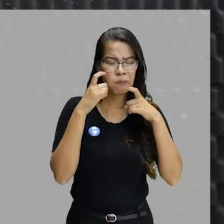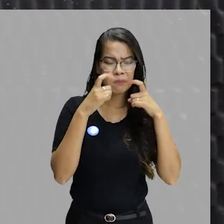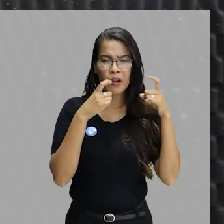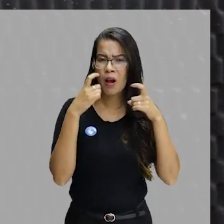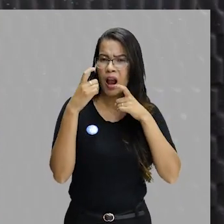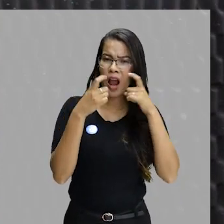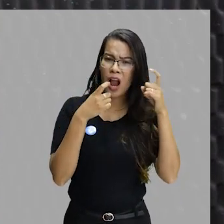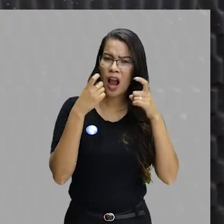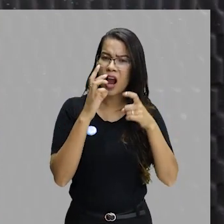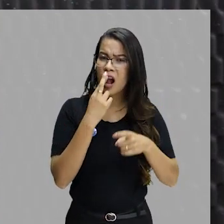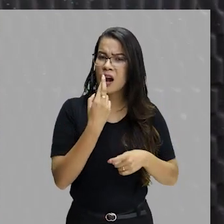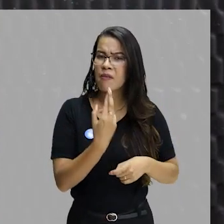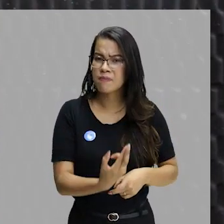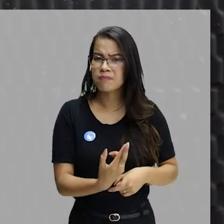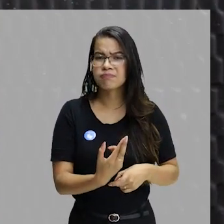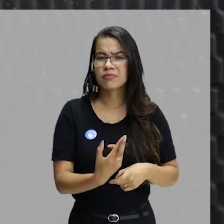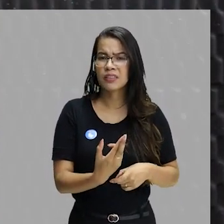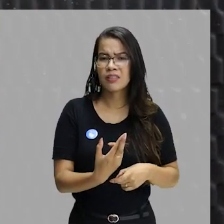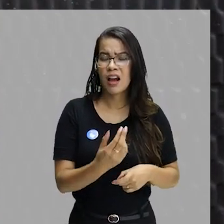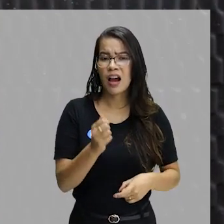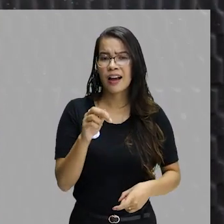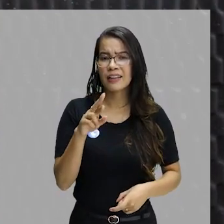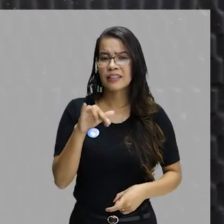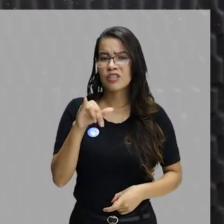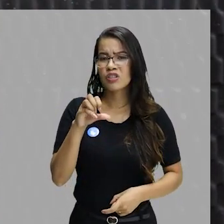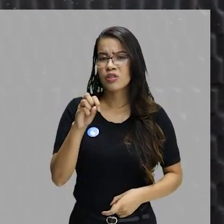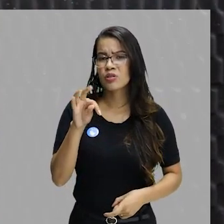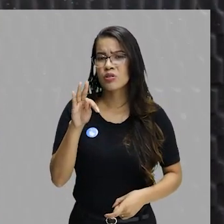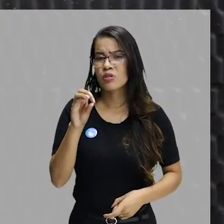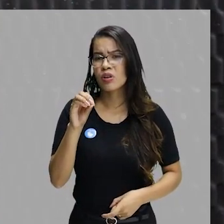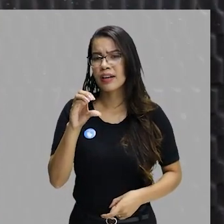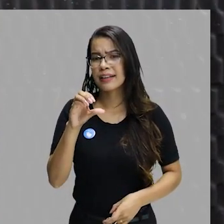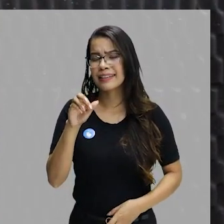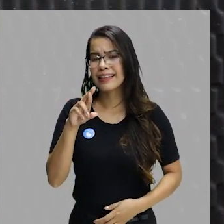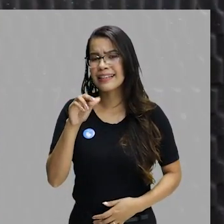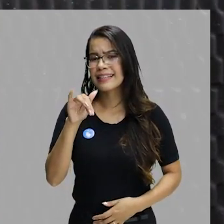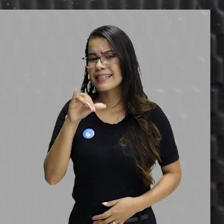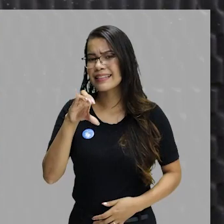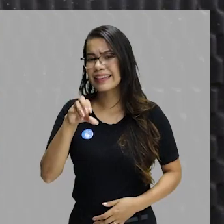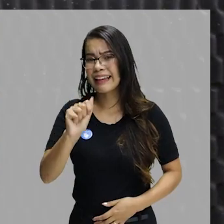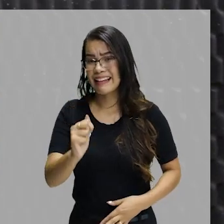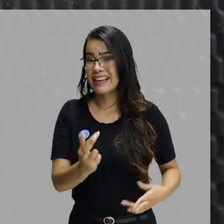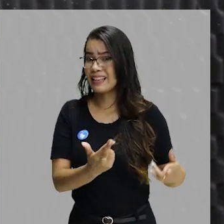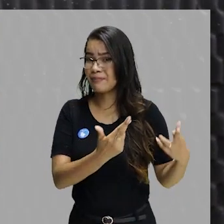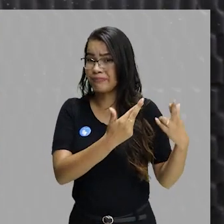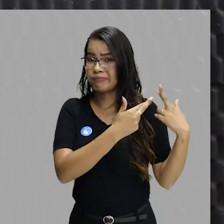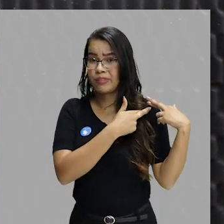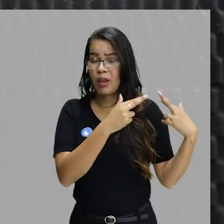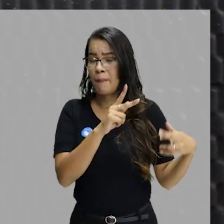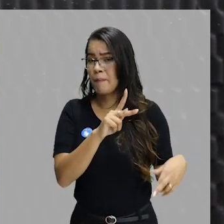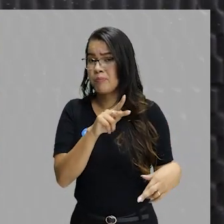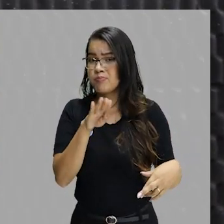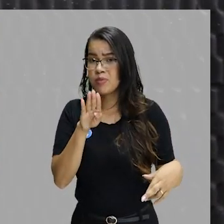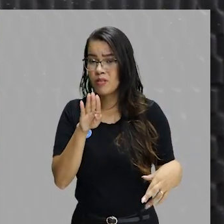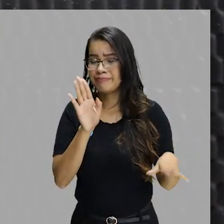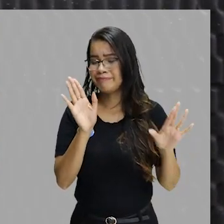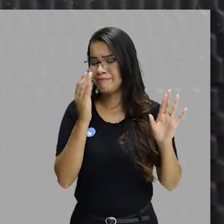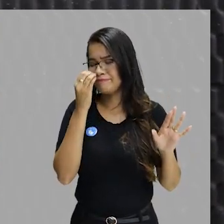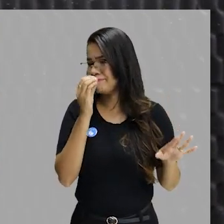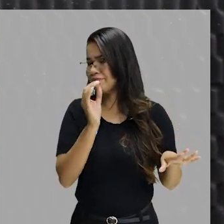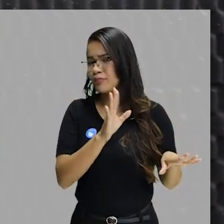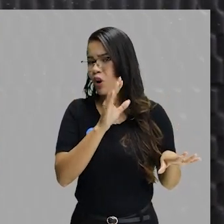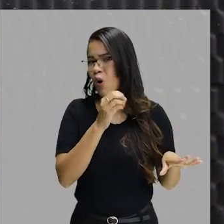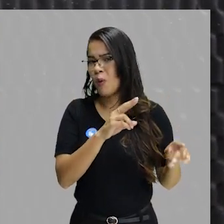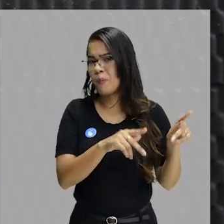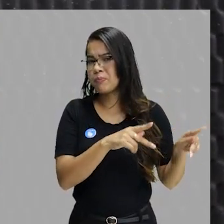da aristocracia do que necessariamente ser um Estado com responsabilidade pública, com responsabilidade para o